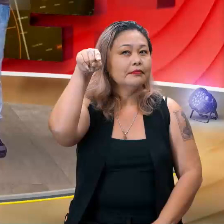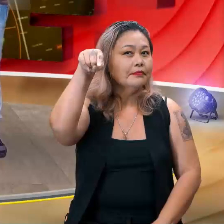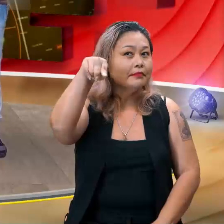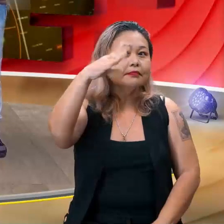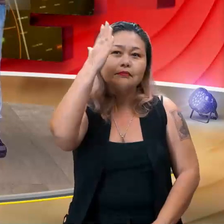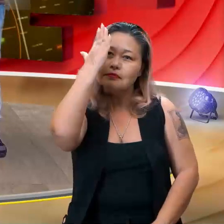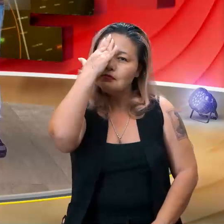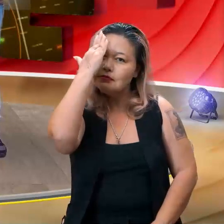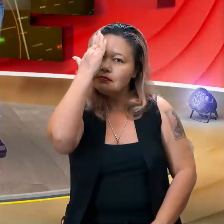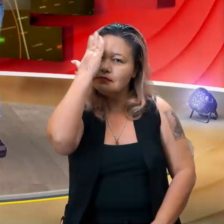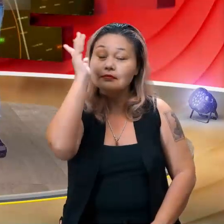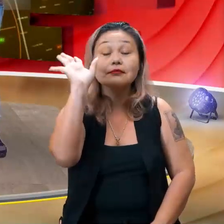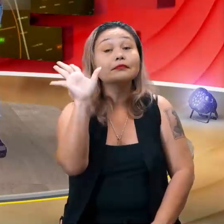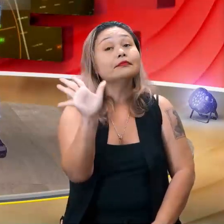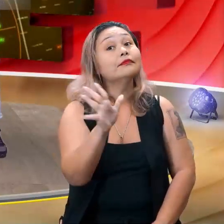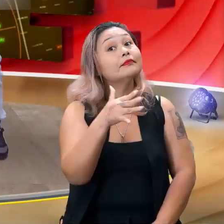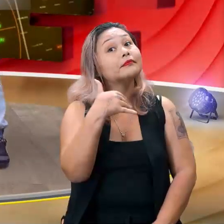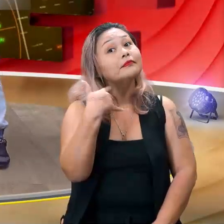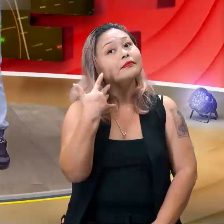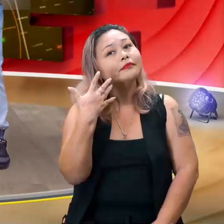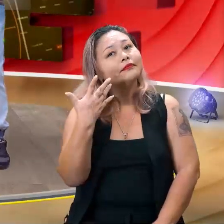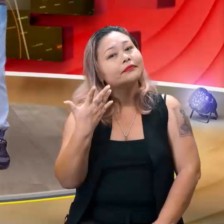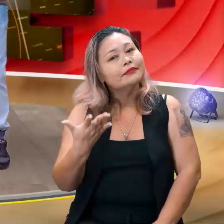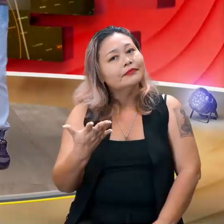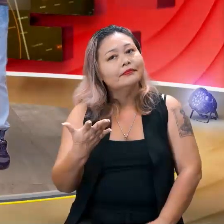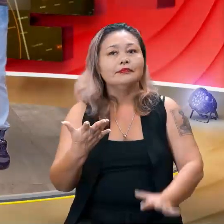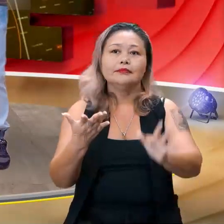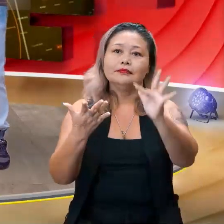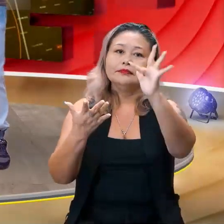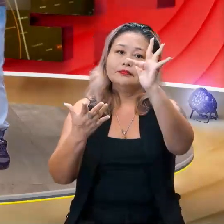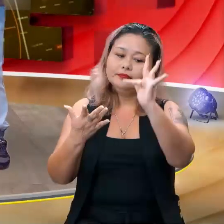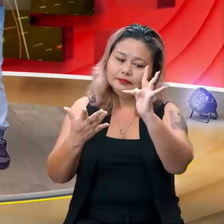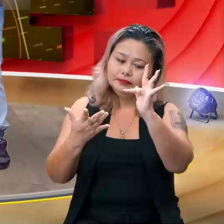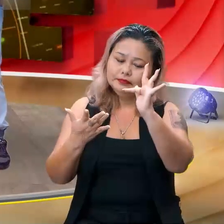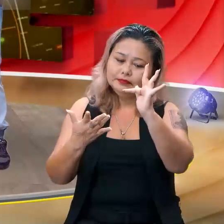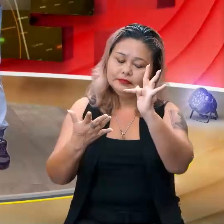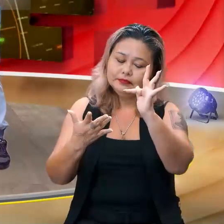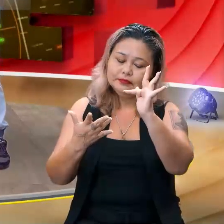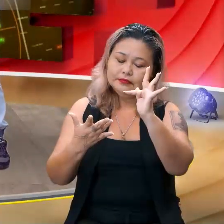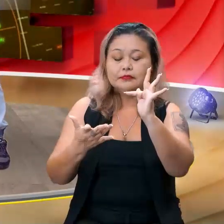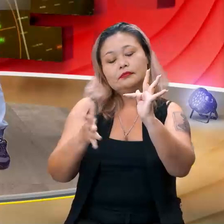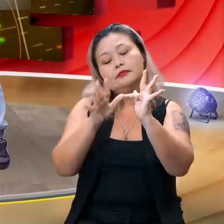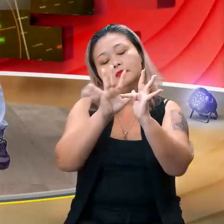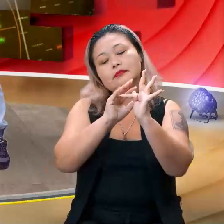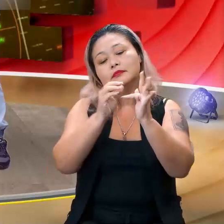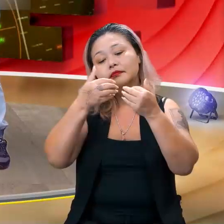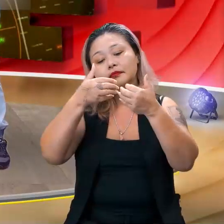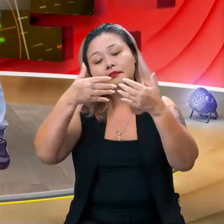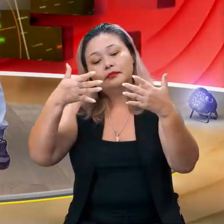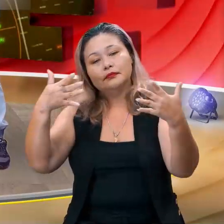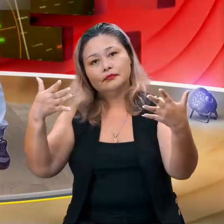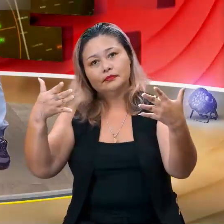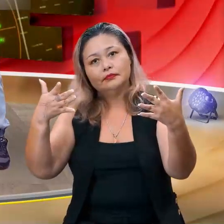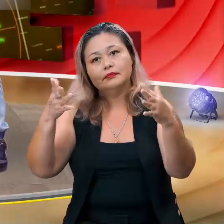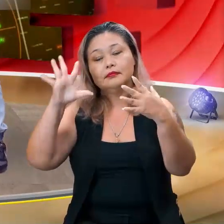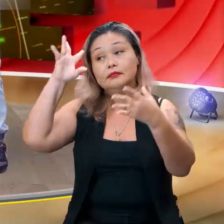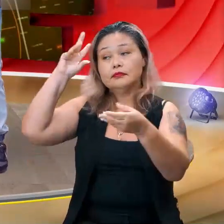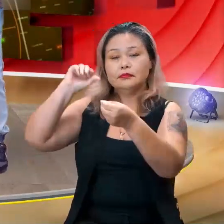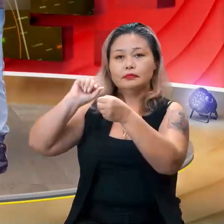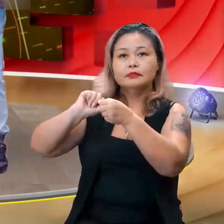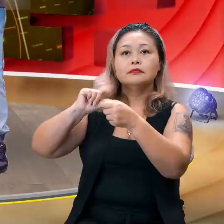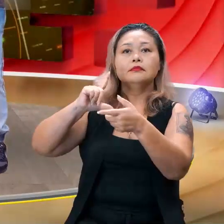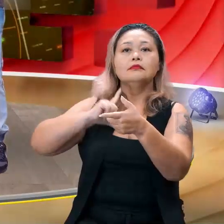entender que na função aberta, naquela função intuitiva, nós temos